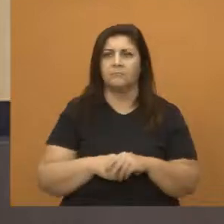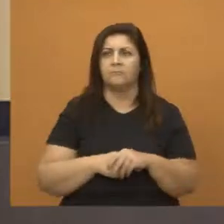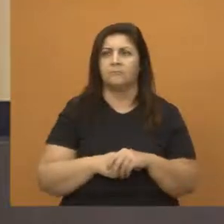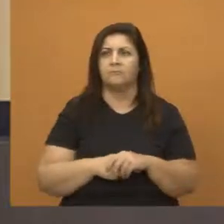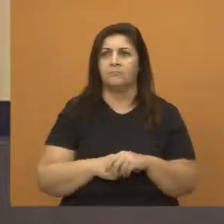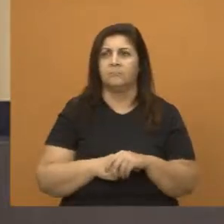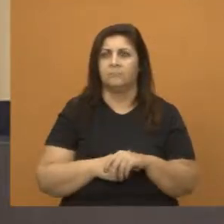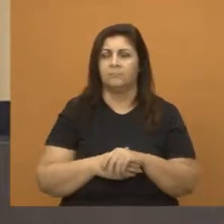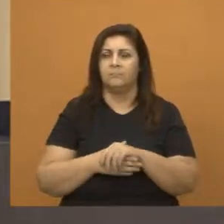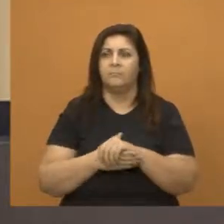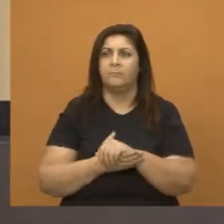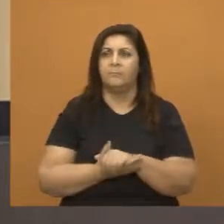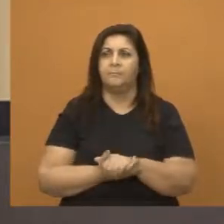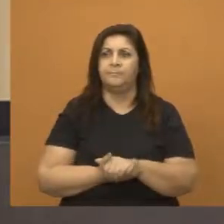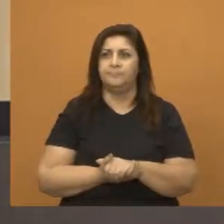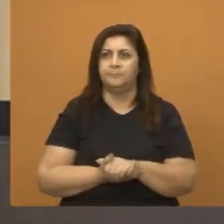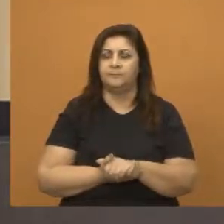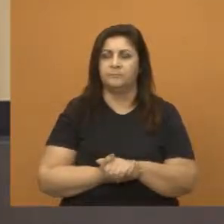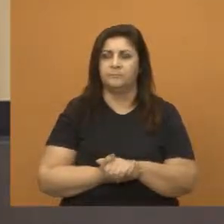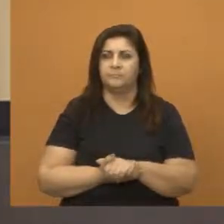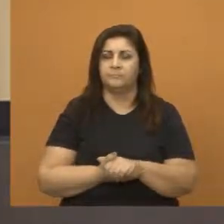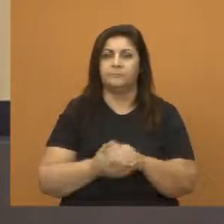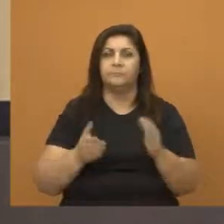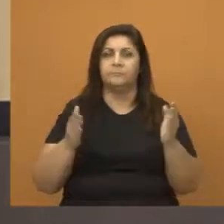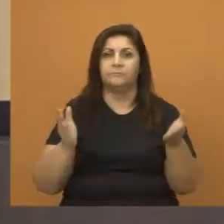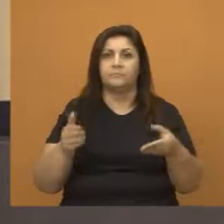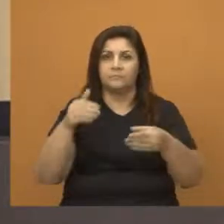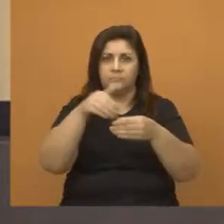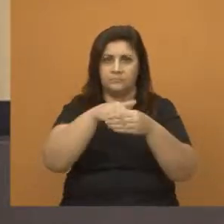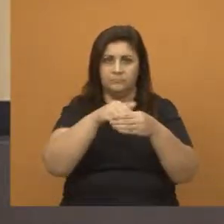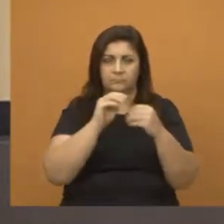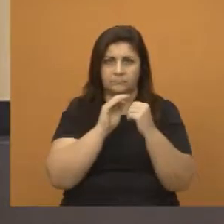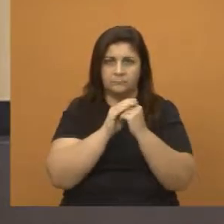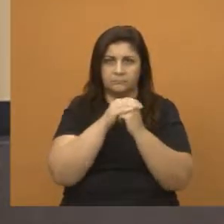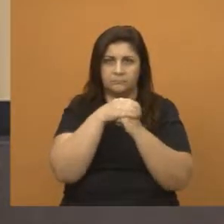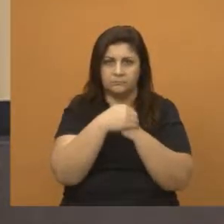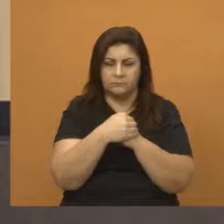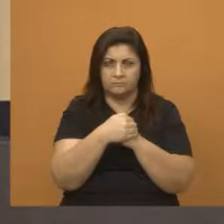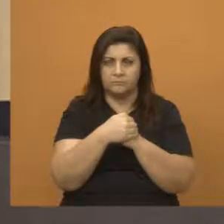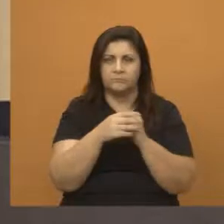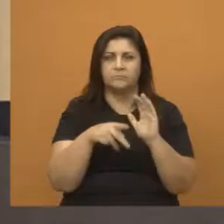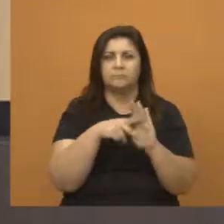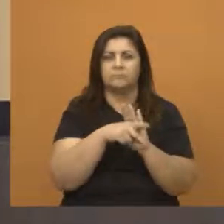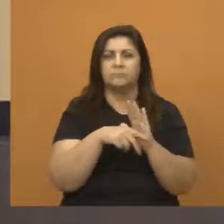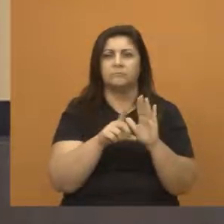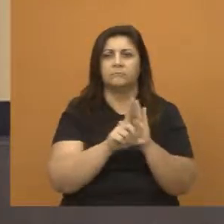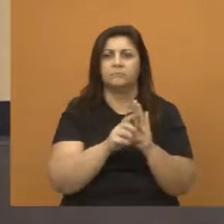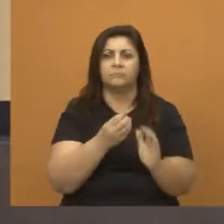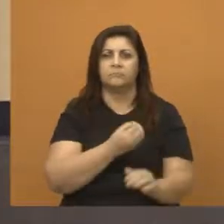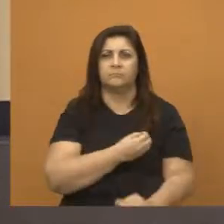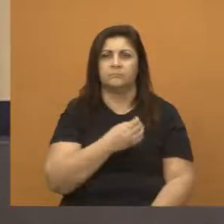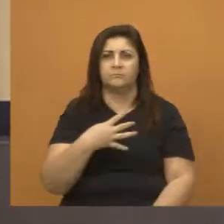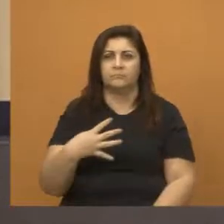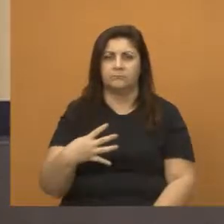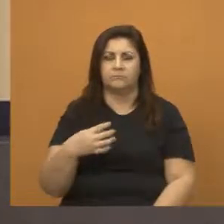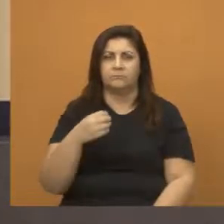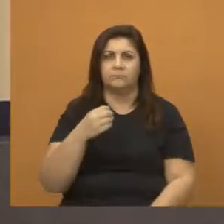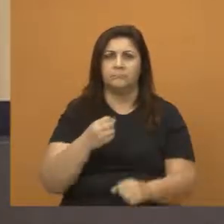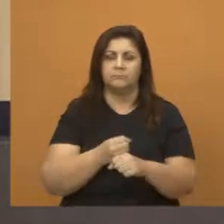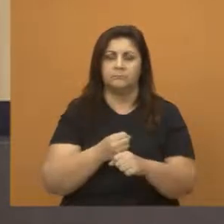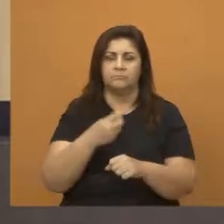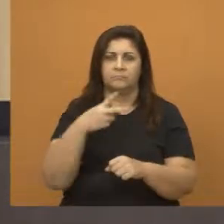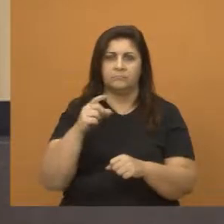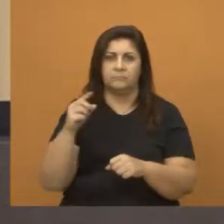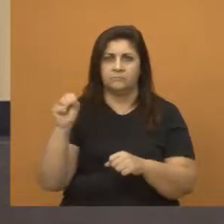a votação secreta do projeto de decreto legislativo número quatro de 2018